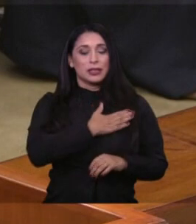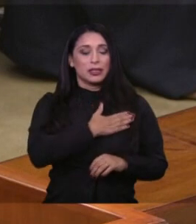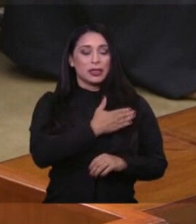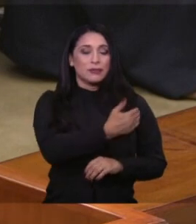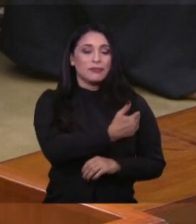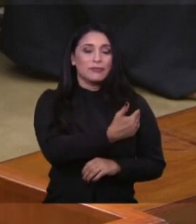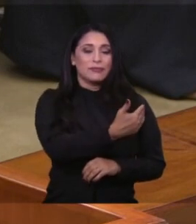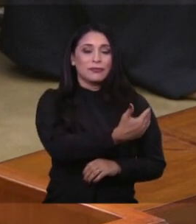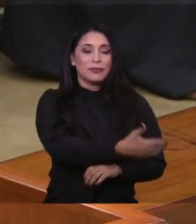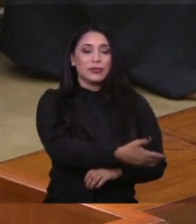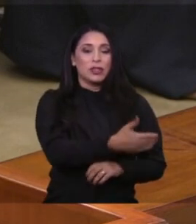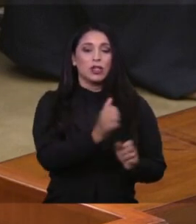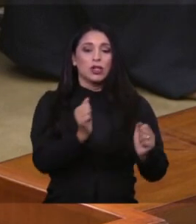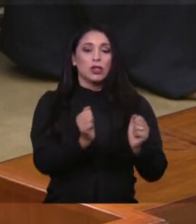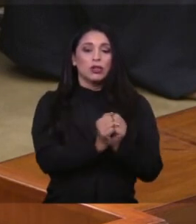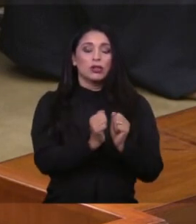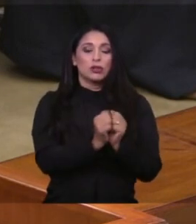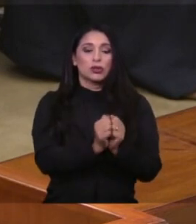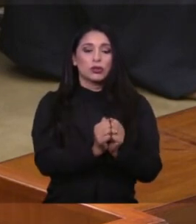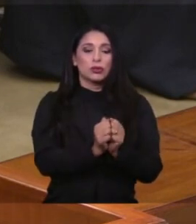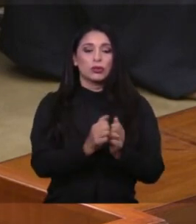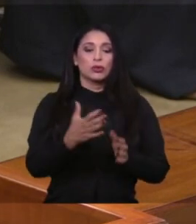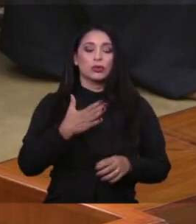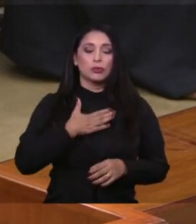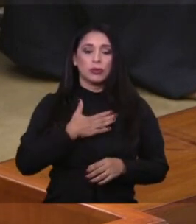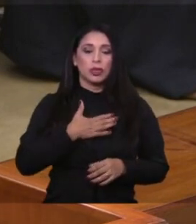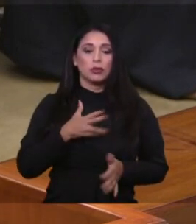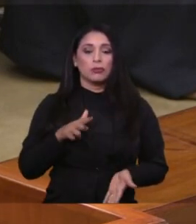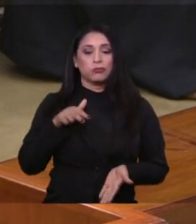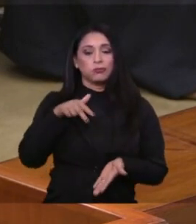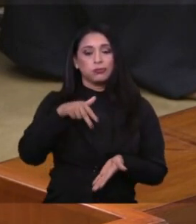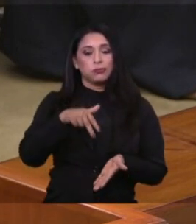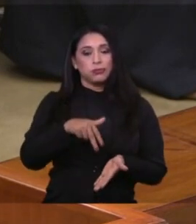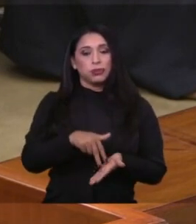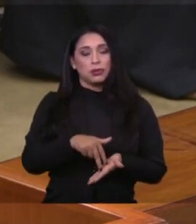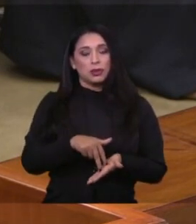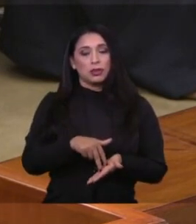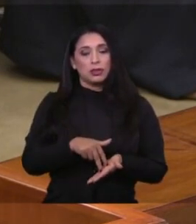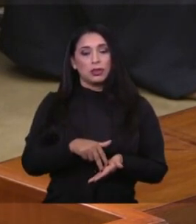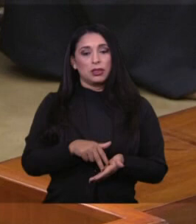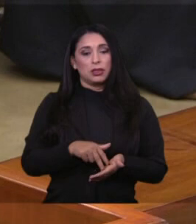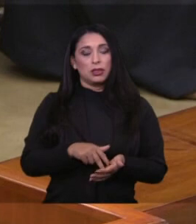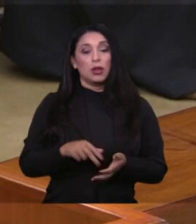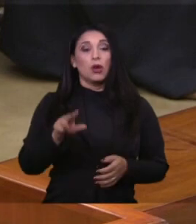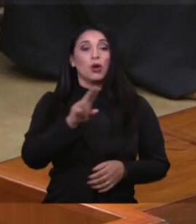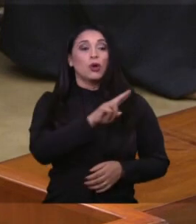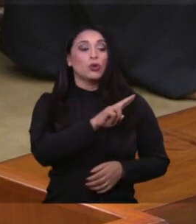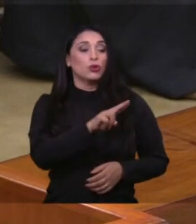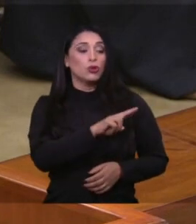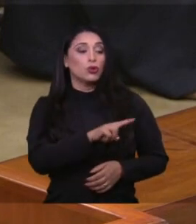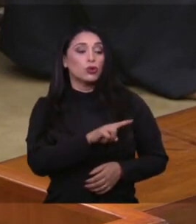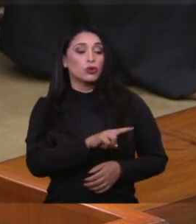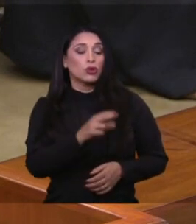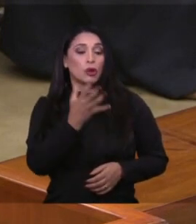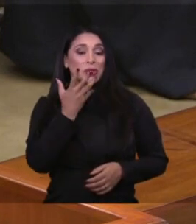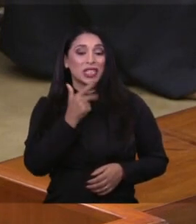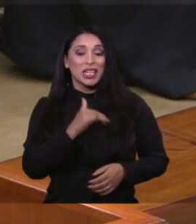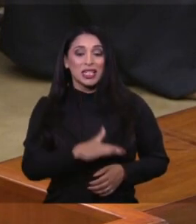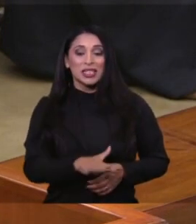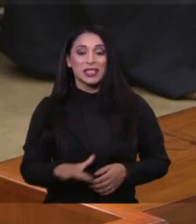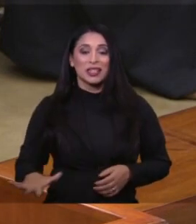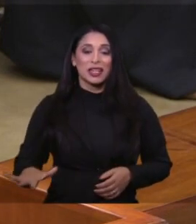coração, carrego comigo, neste momento, nesta tribuna, no da tela, o nome de todas as crianças clara, que tiveram afro, suas